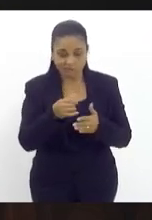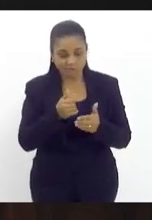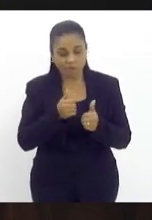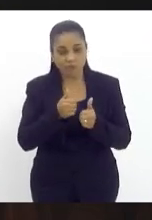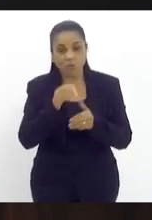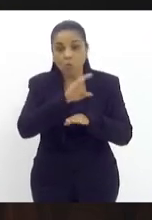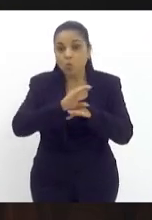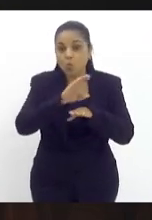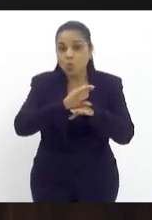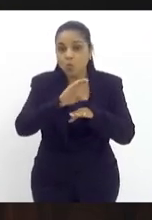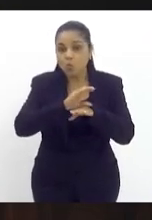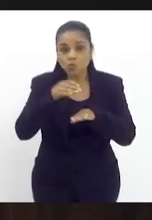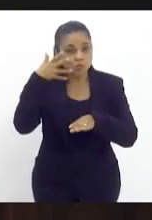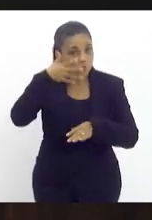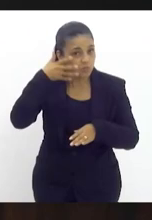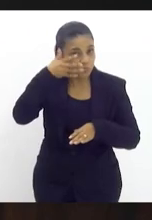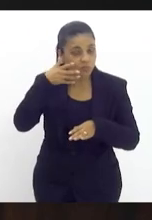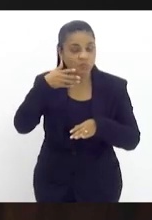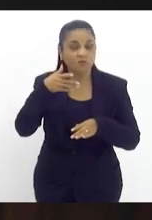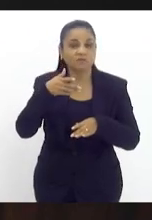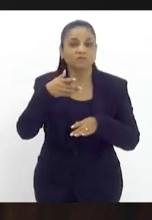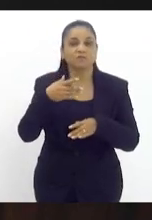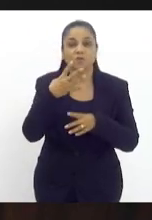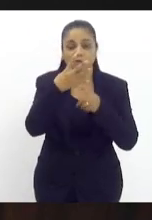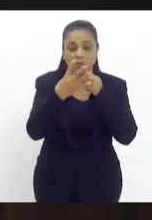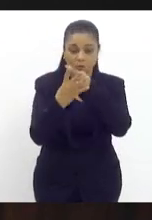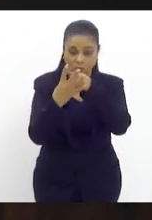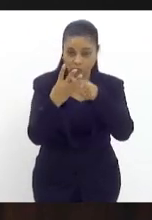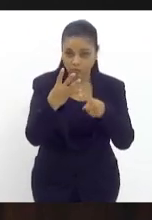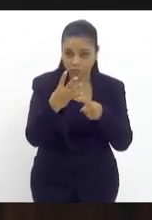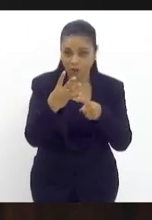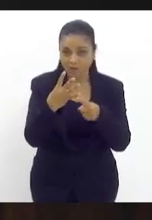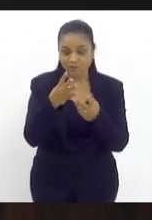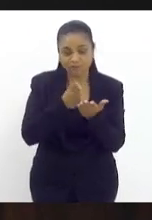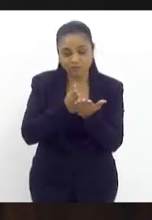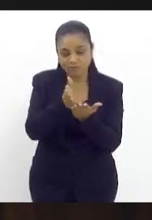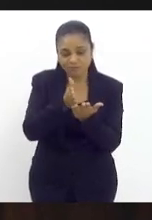que é justamente a jornada dos quatro temperamentos.